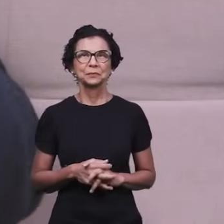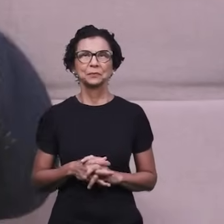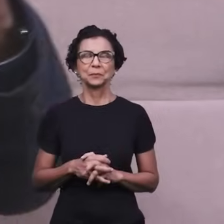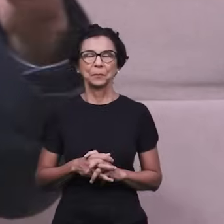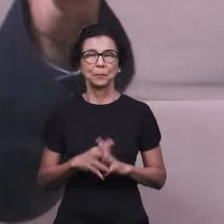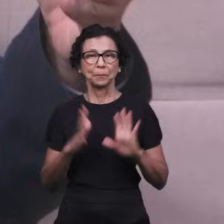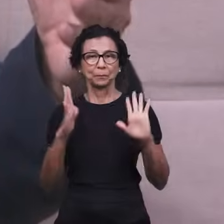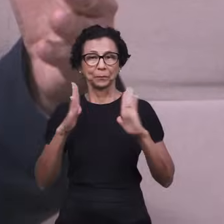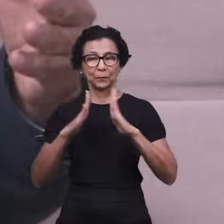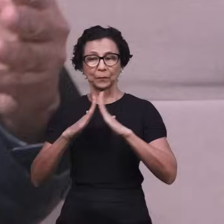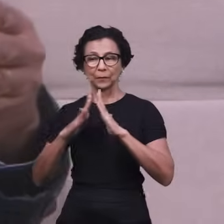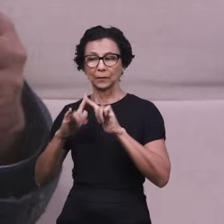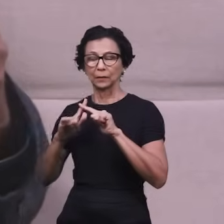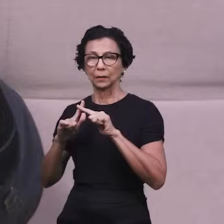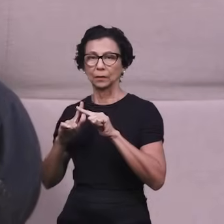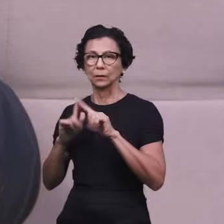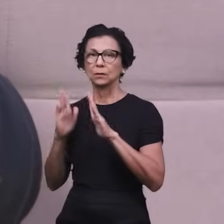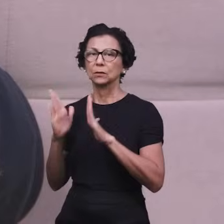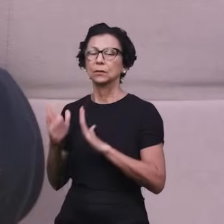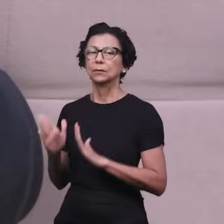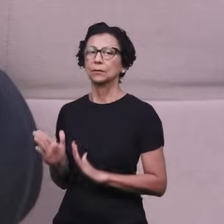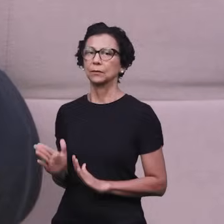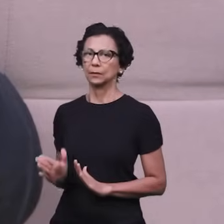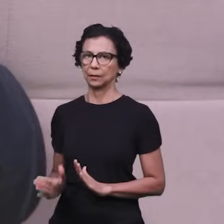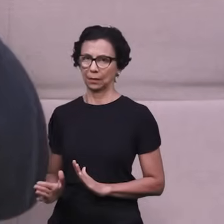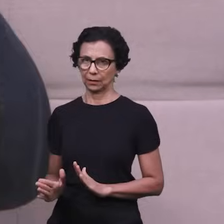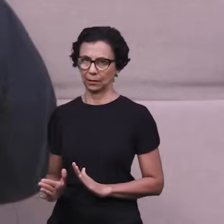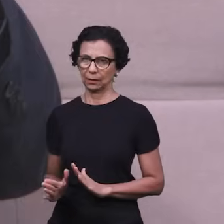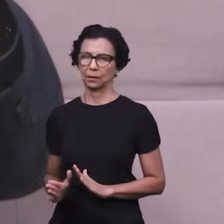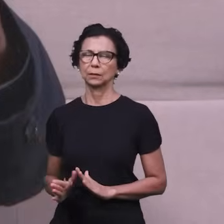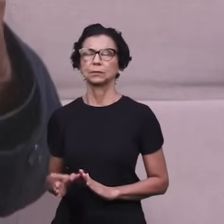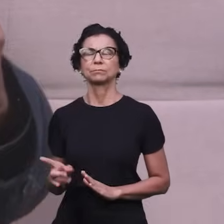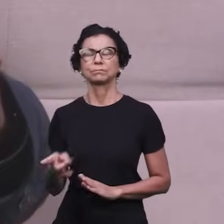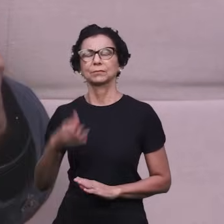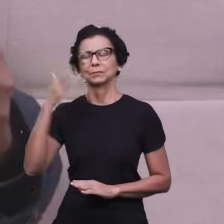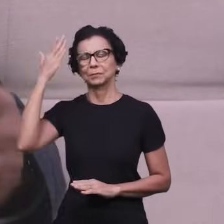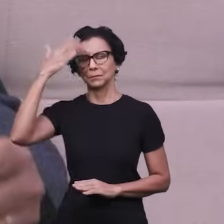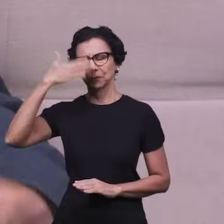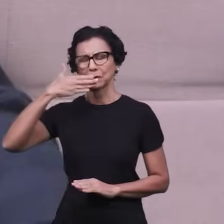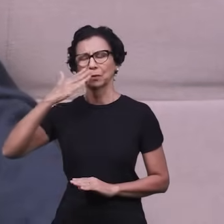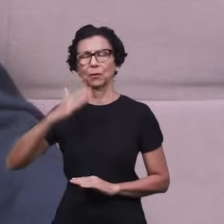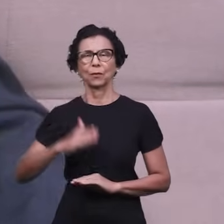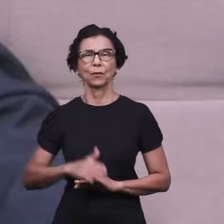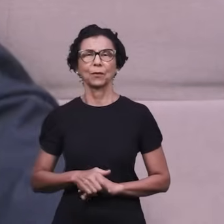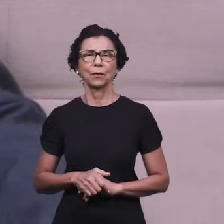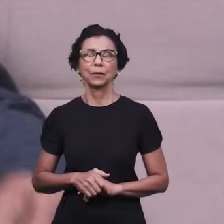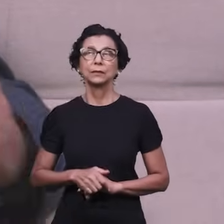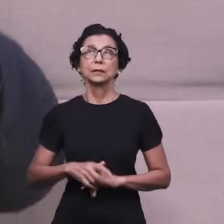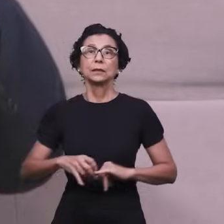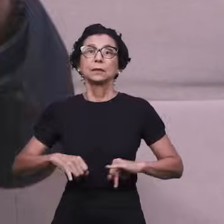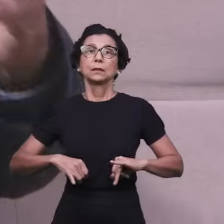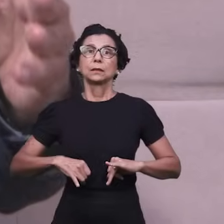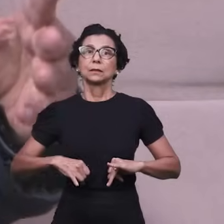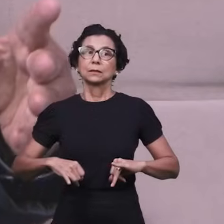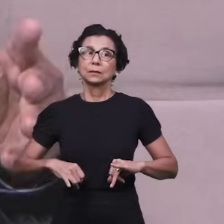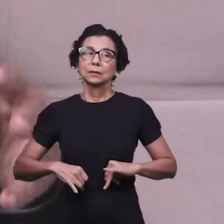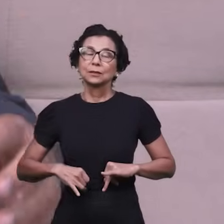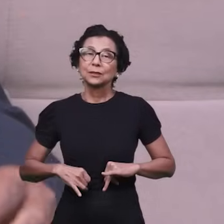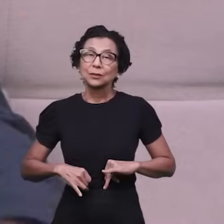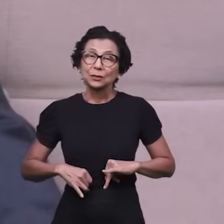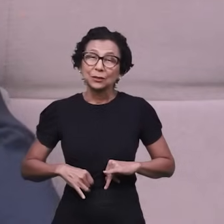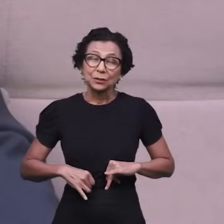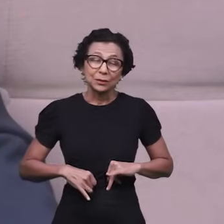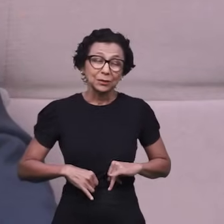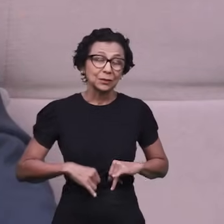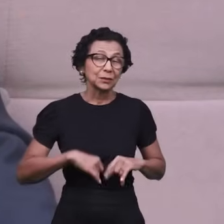Então, a igreja fiel, ela passa por provas também, ela passa por sofrimentos,